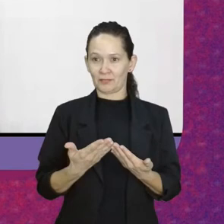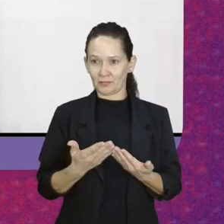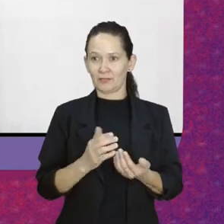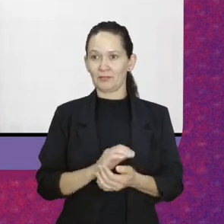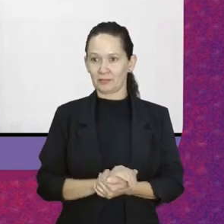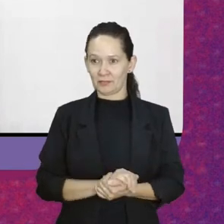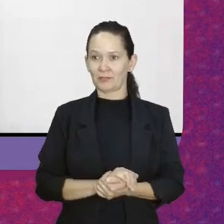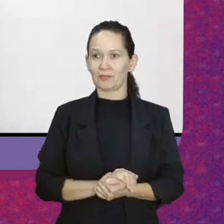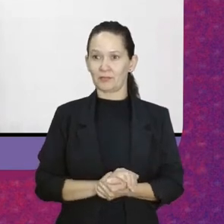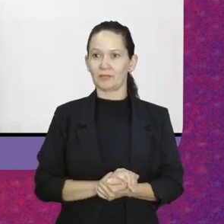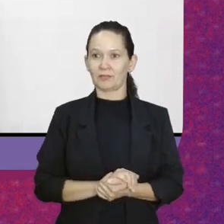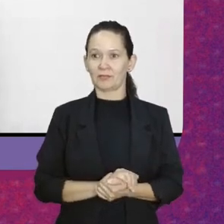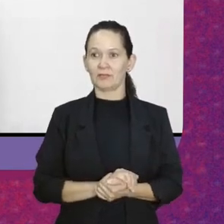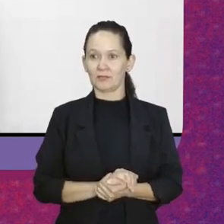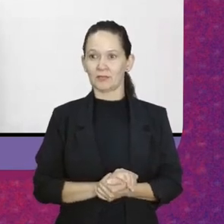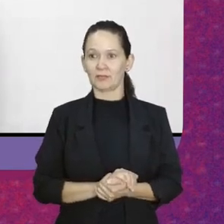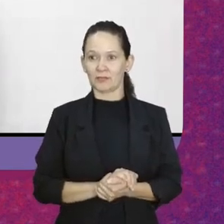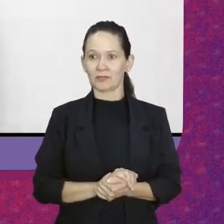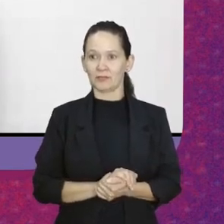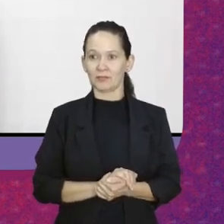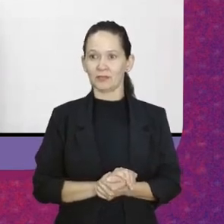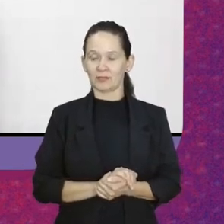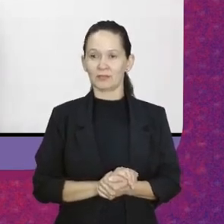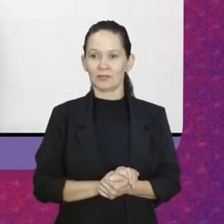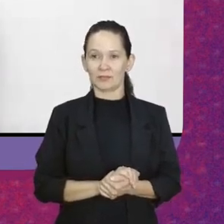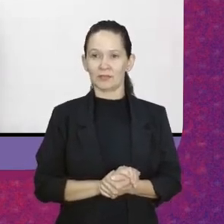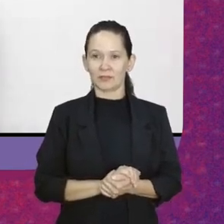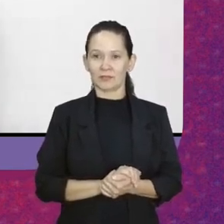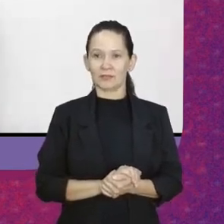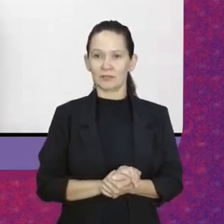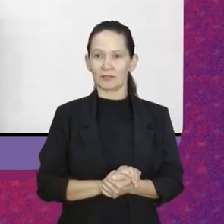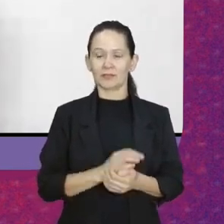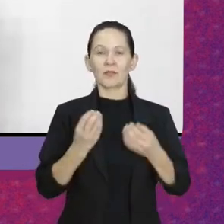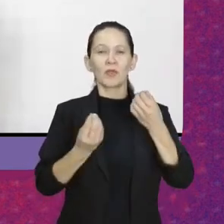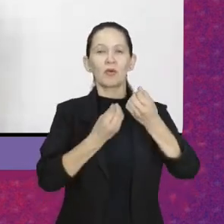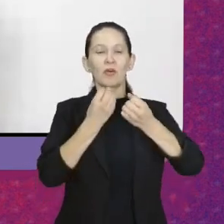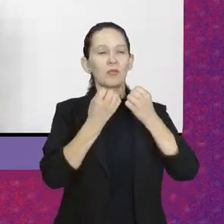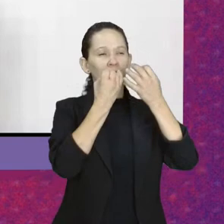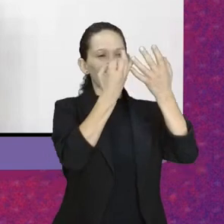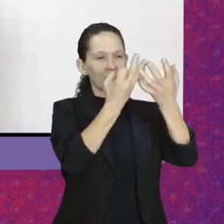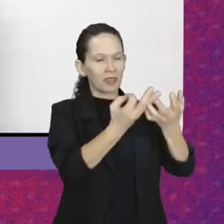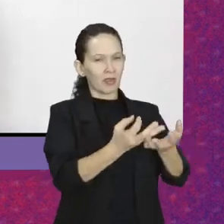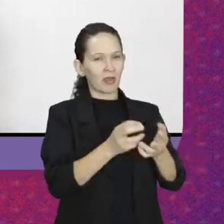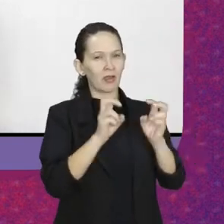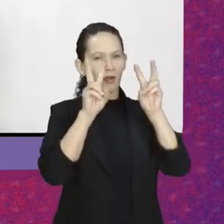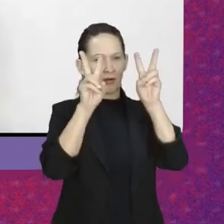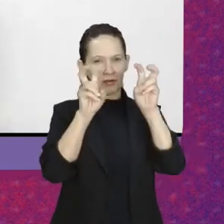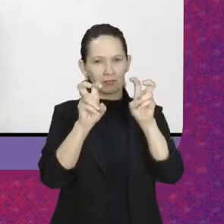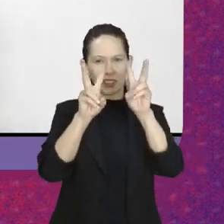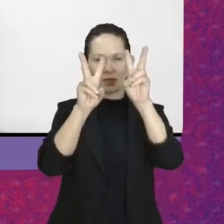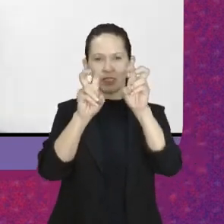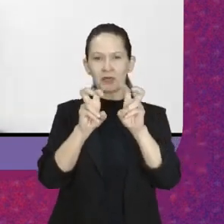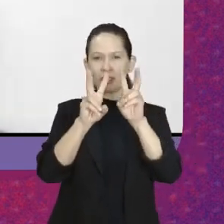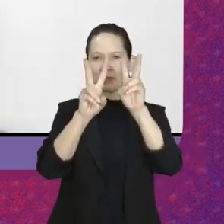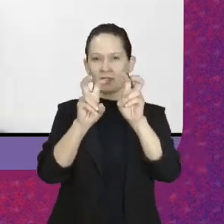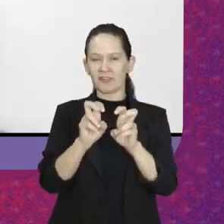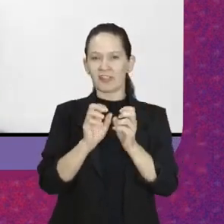a professora já falou bastante, né, sobre isso, e eu teria até pouco a acrescentar.